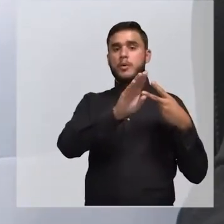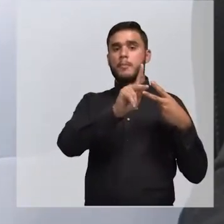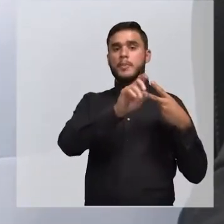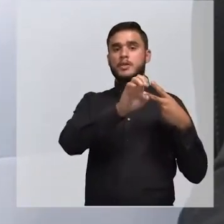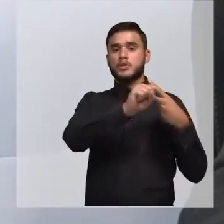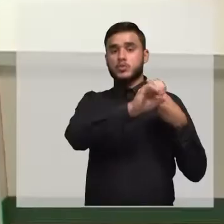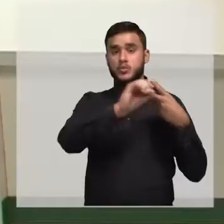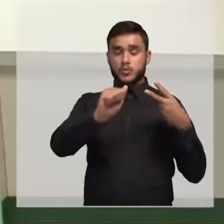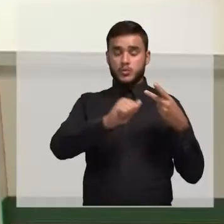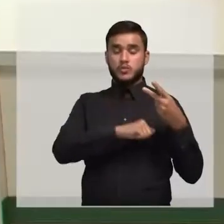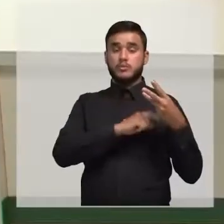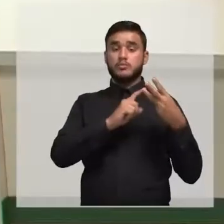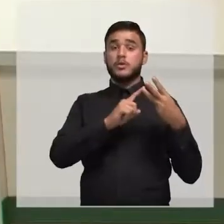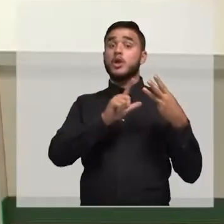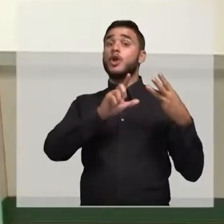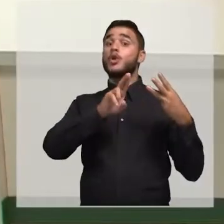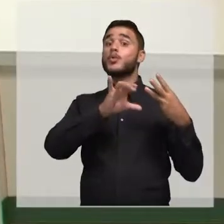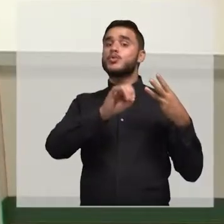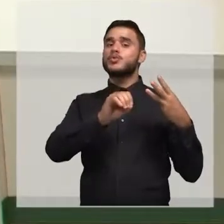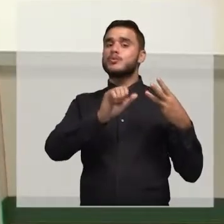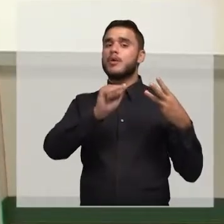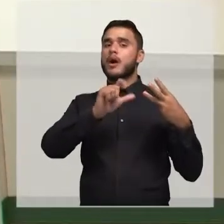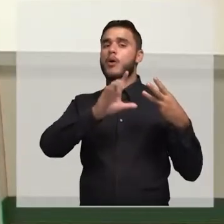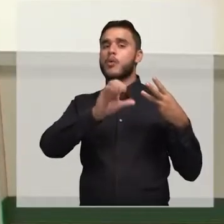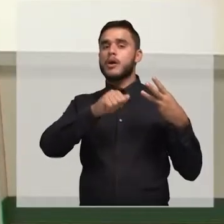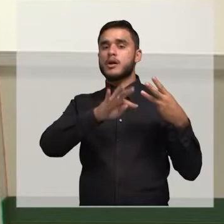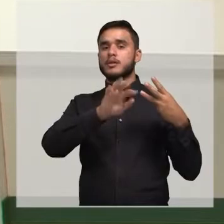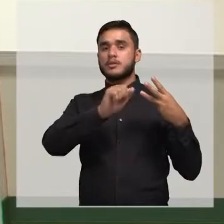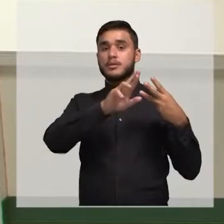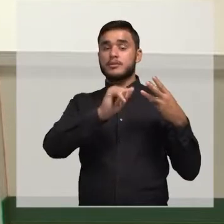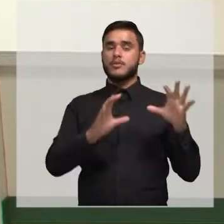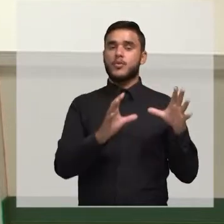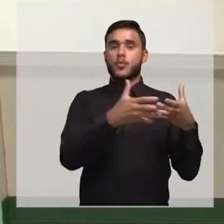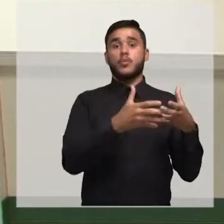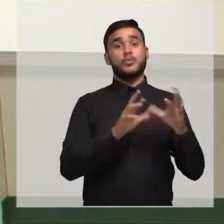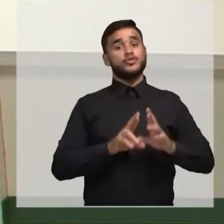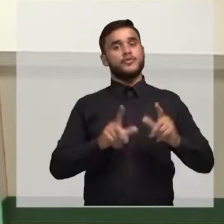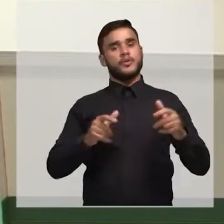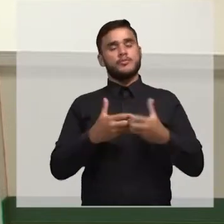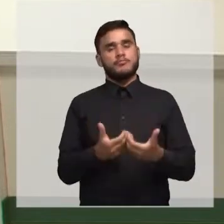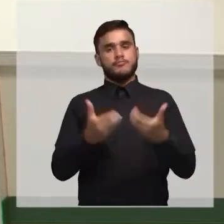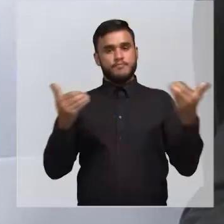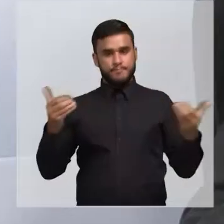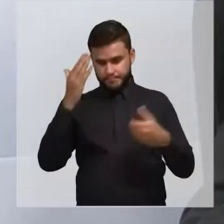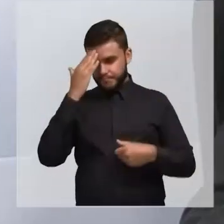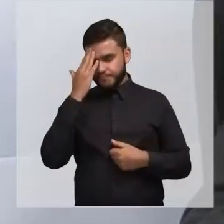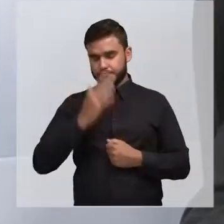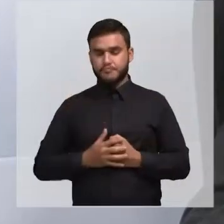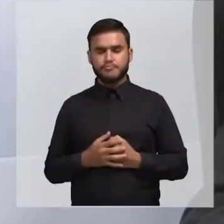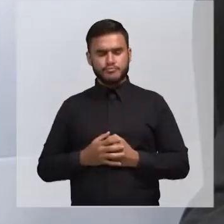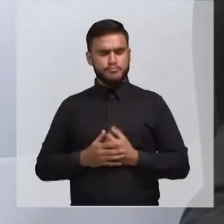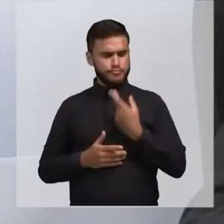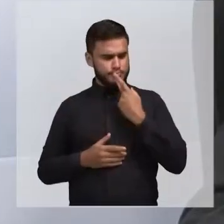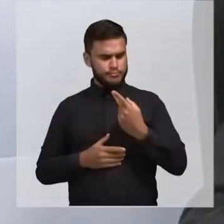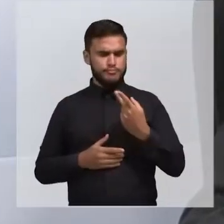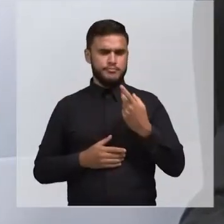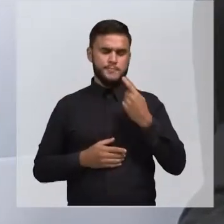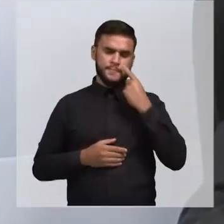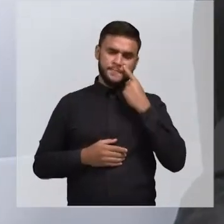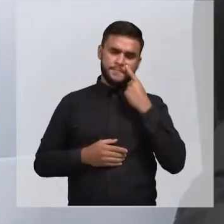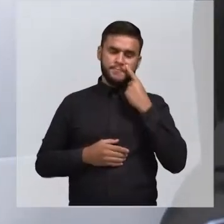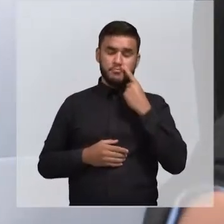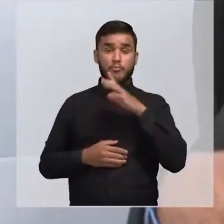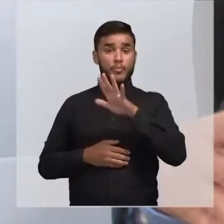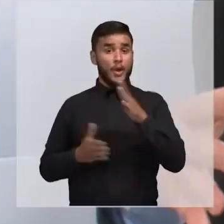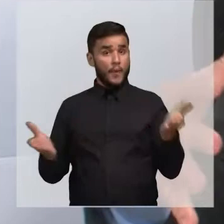deles, Luiz, é que eles pegaram pesado, né? O que aconteceu? Hoje em dia, o que nós estamos discutindo? Nós estamos discutindo